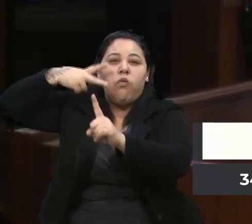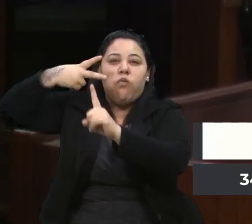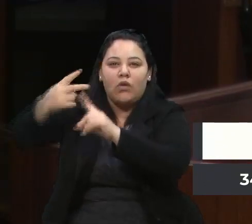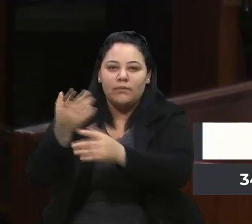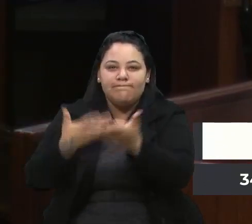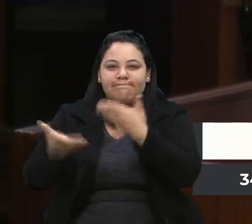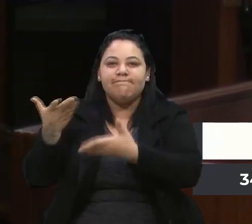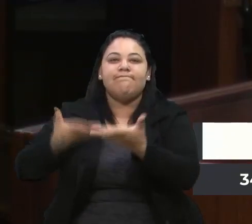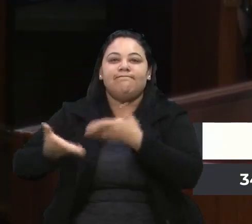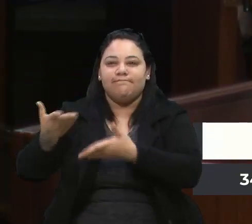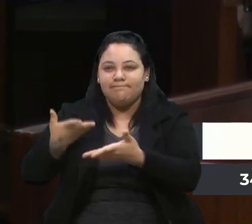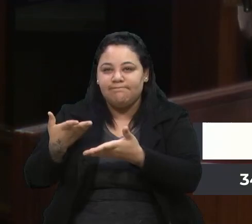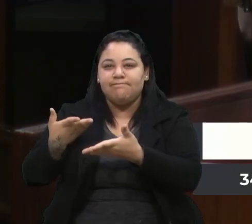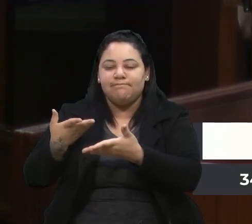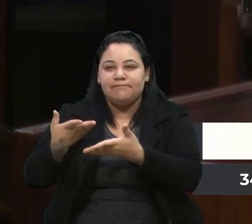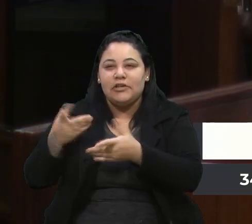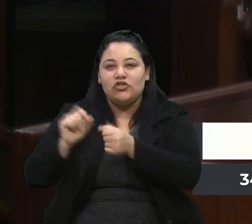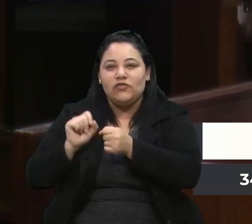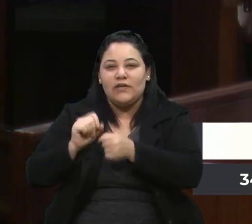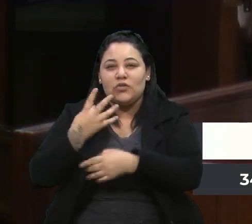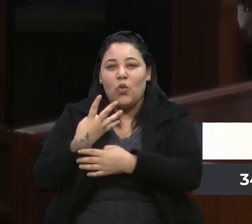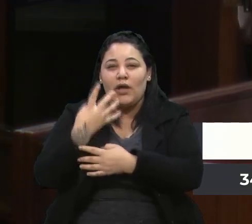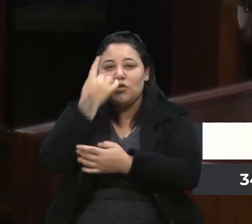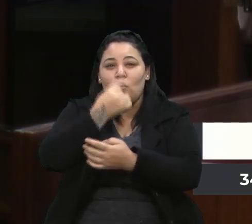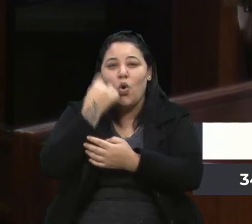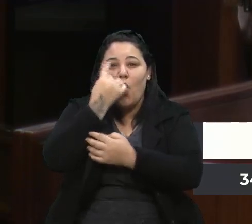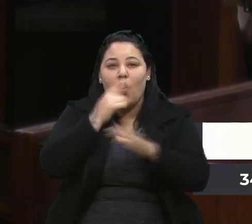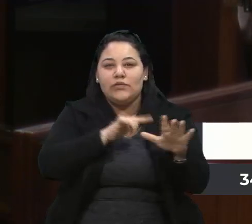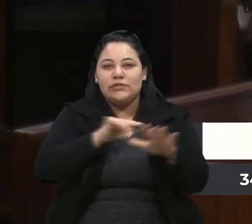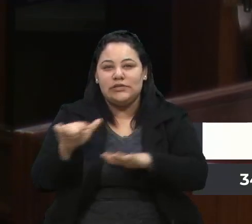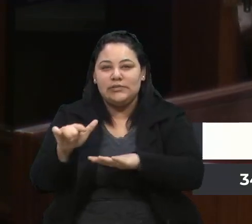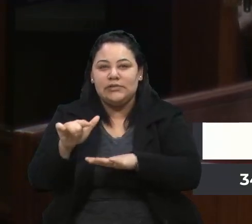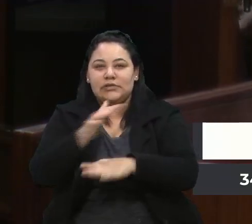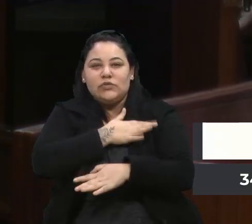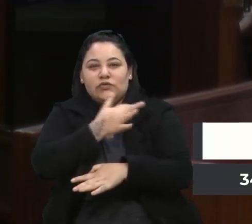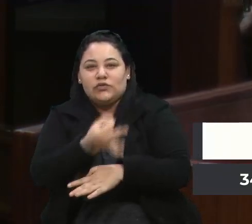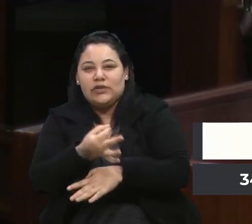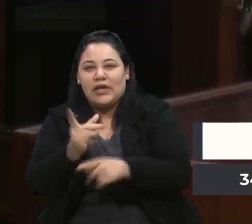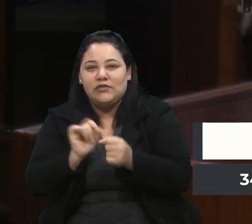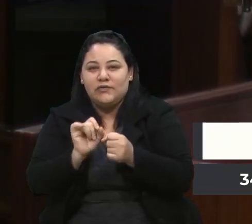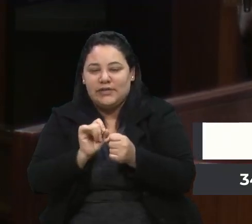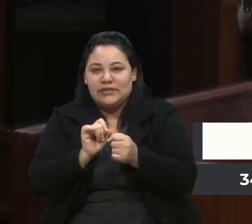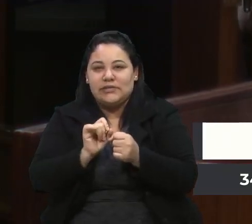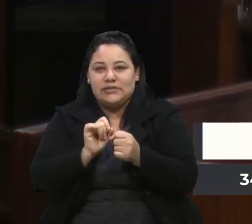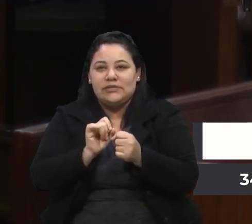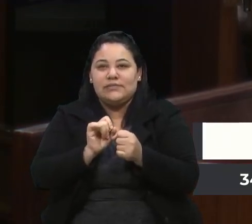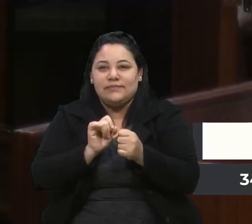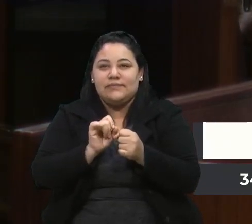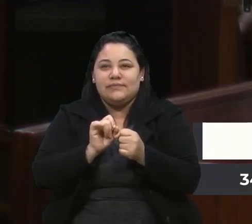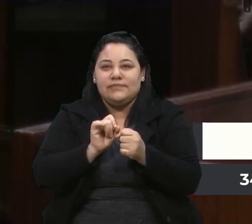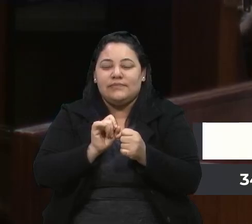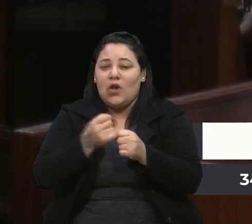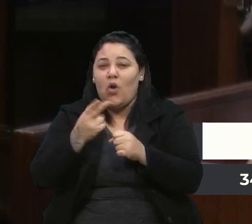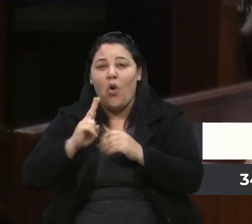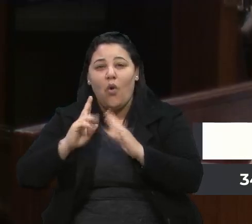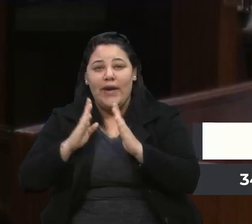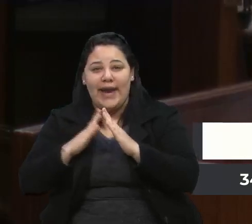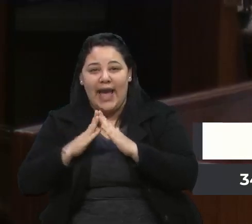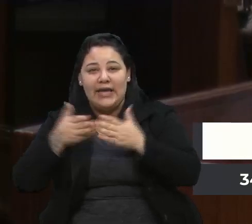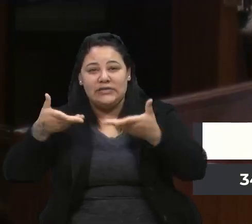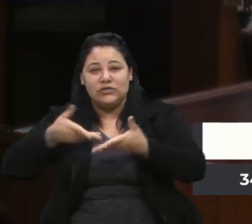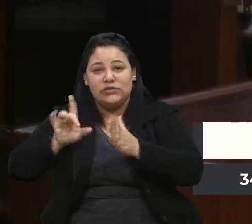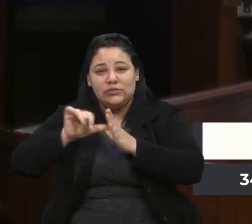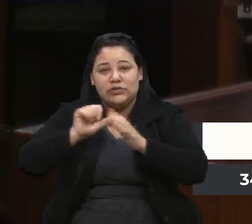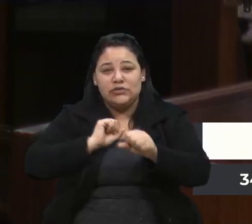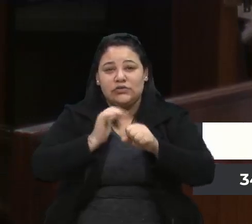prestamos atendimento 4 horas por semana. O voluntário faz esse atendimento na sala do CVV ou em casa. Agora, depois da pandemia, a